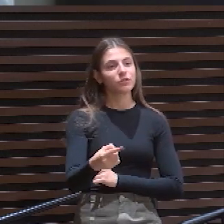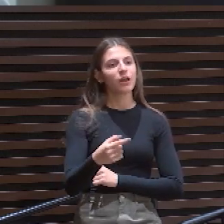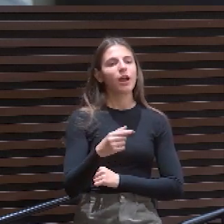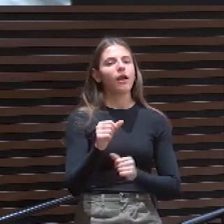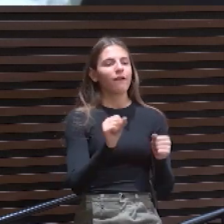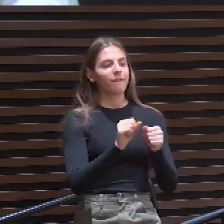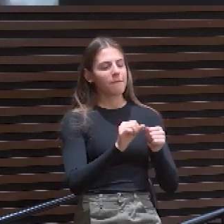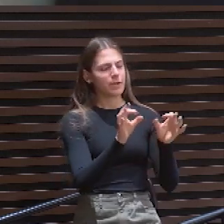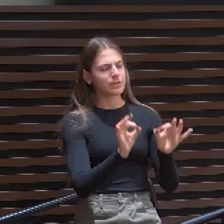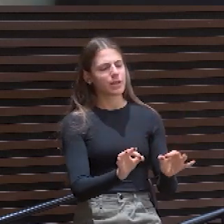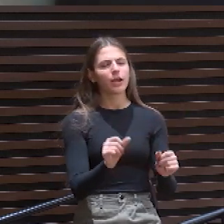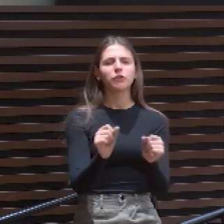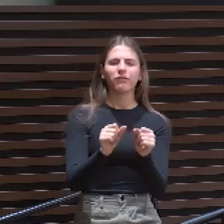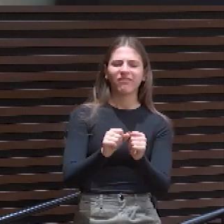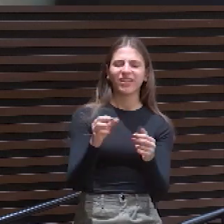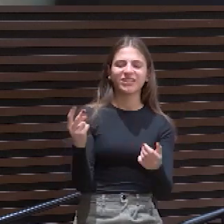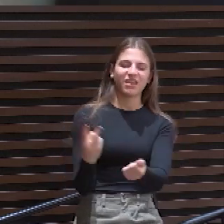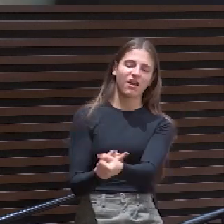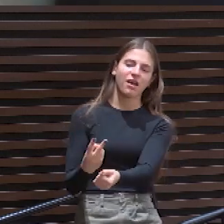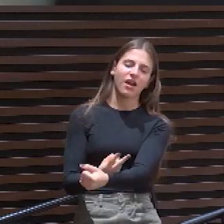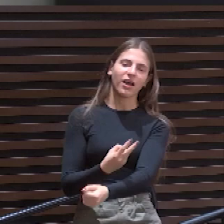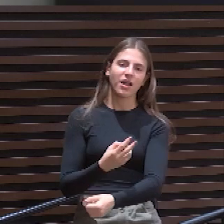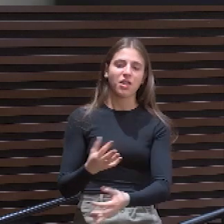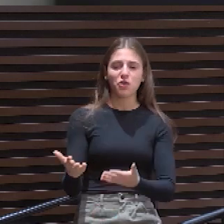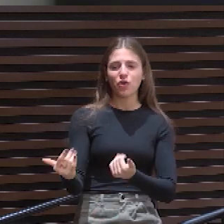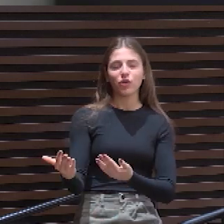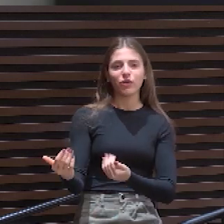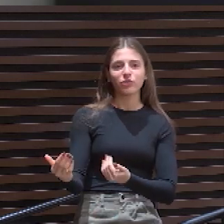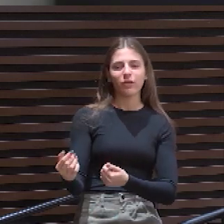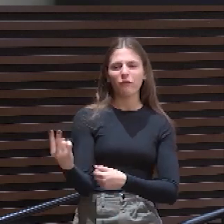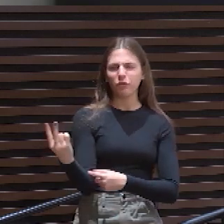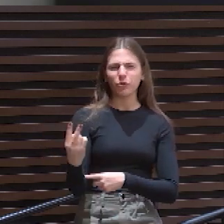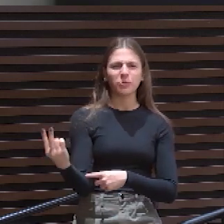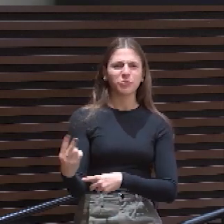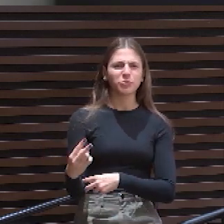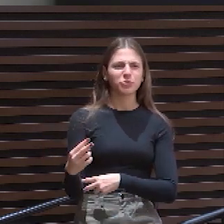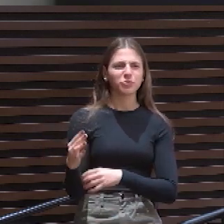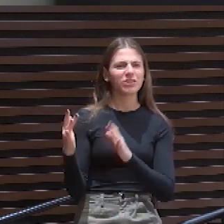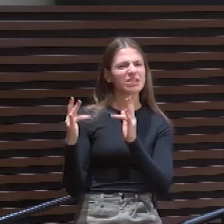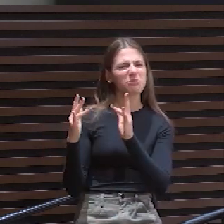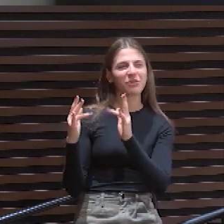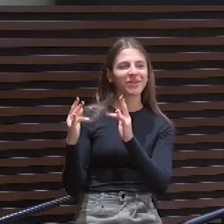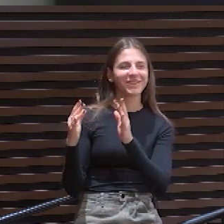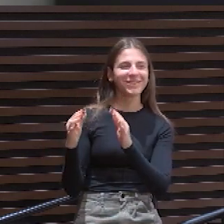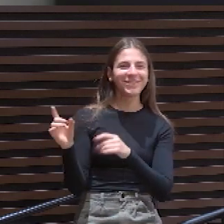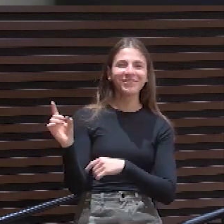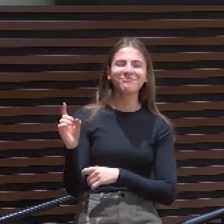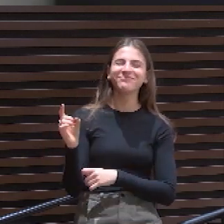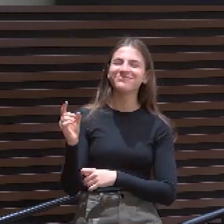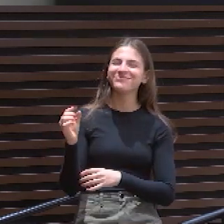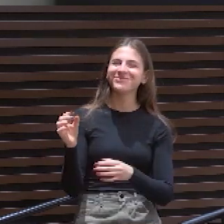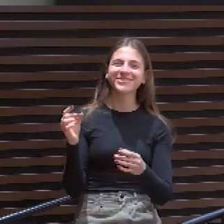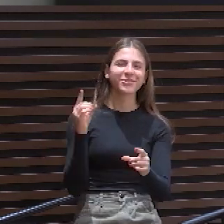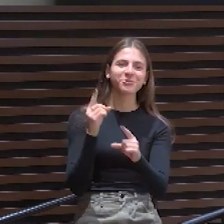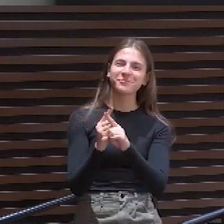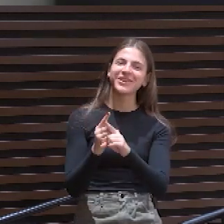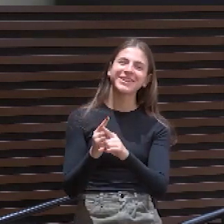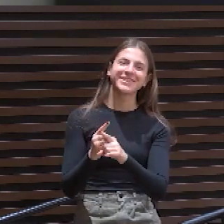lá o irmão. Jovens, nossa, os dois namorando, mas não combinam. Não é